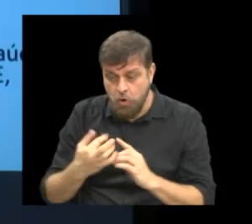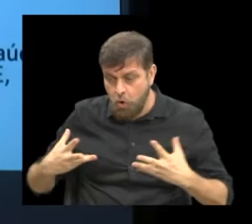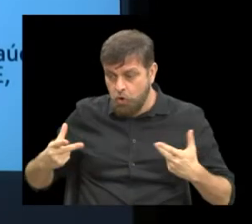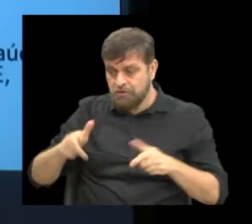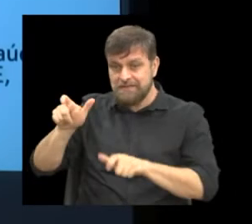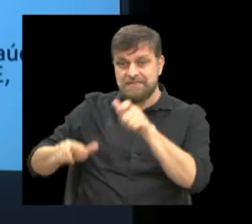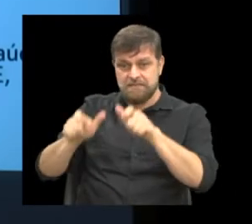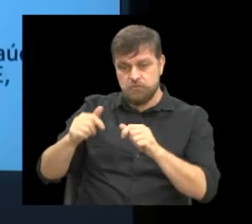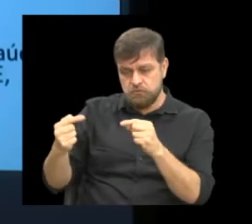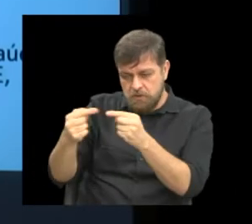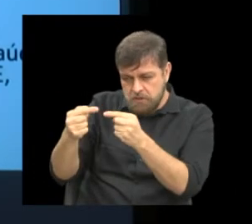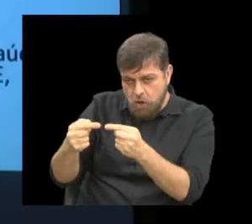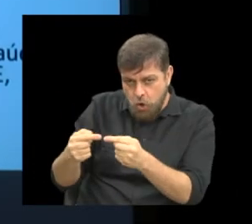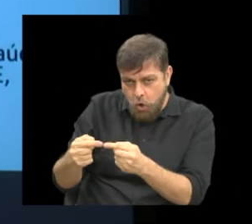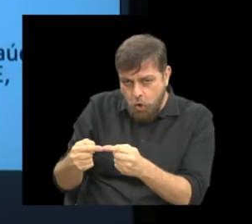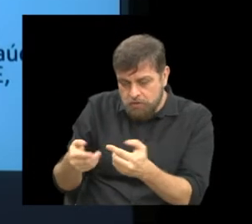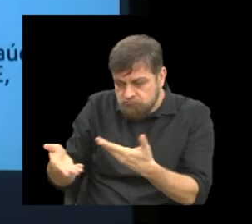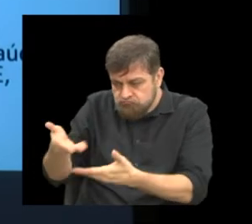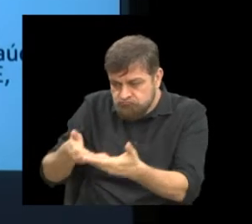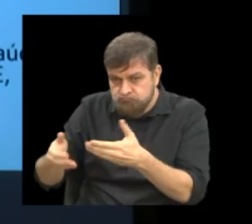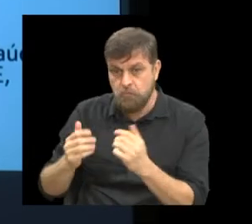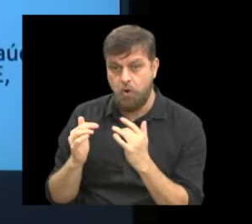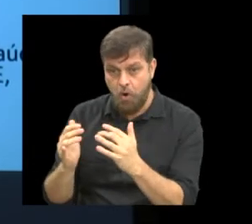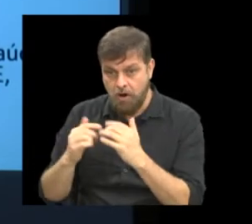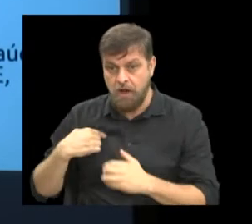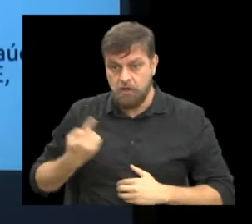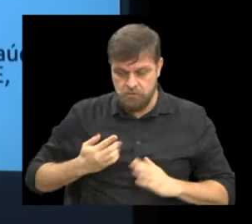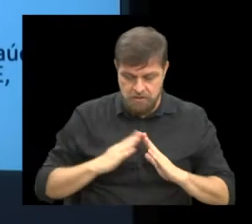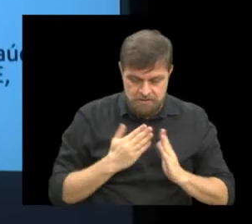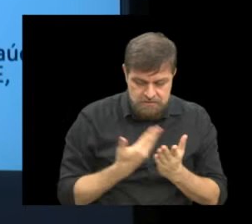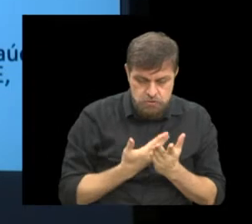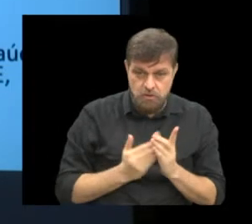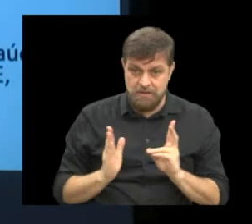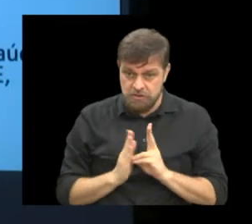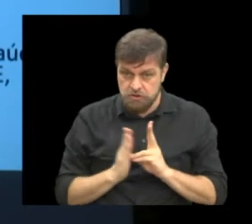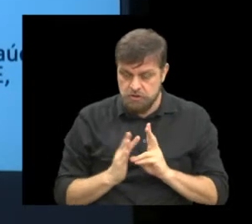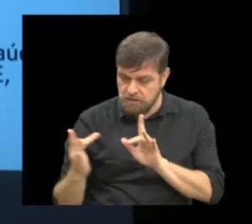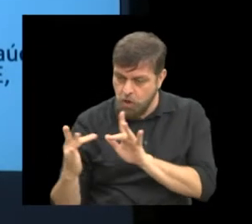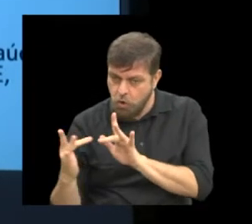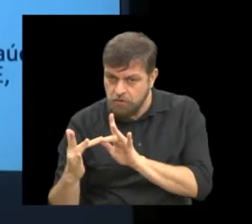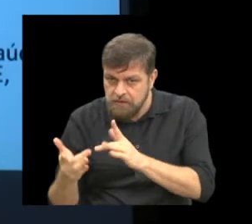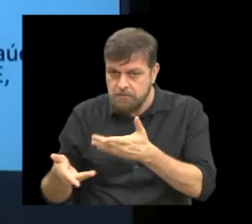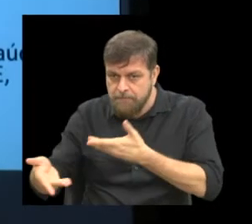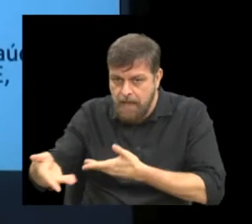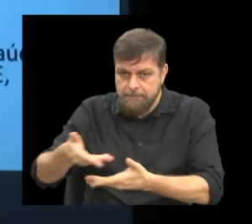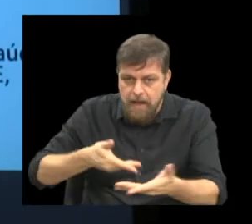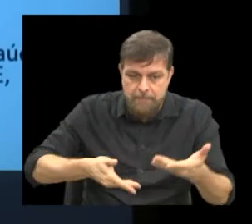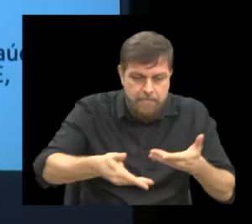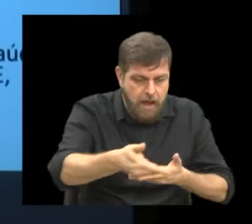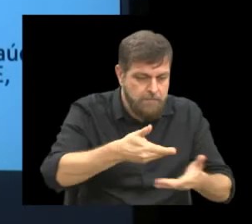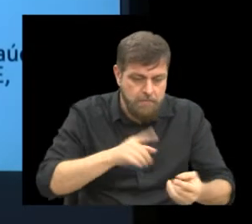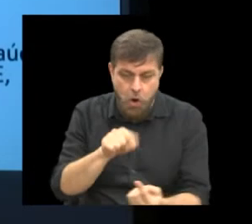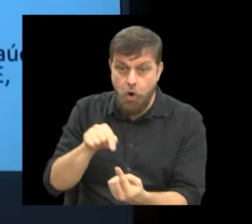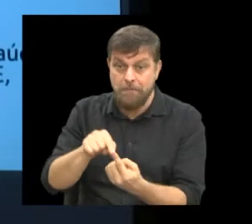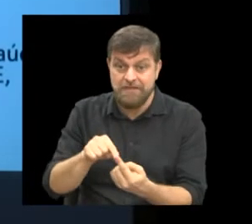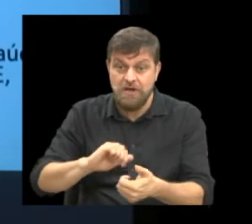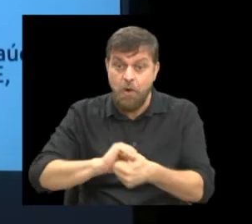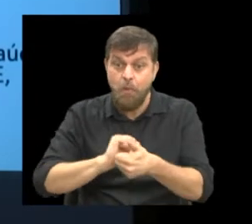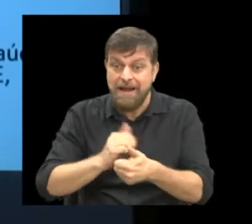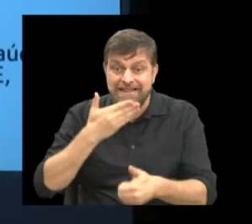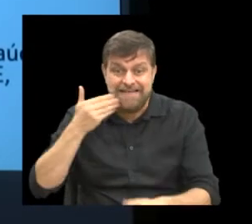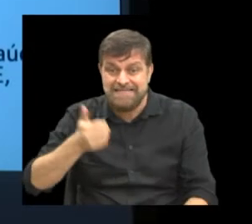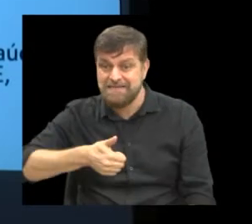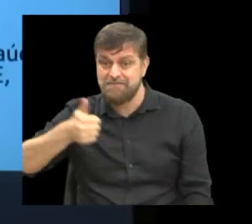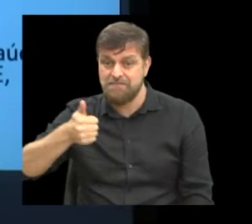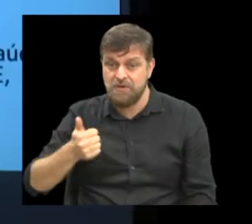esse autista, a Tiquira entra em contato, né, para a gente tentar de uma maneira melhorar cada vez mais a qualidade de